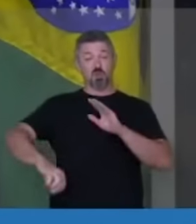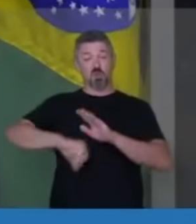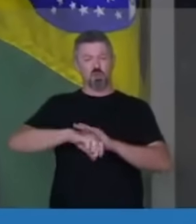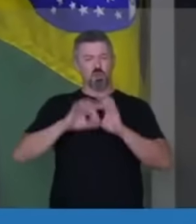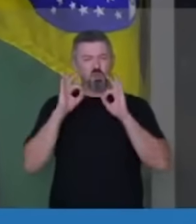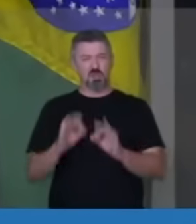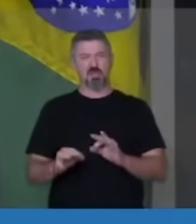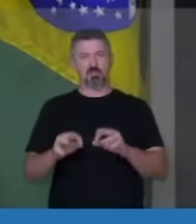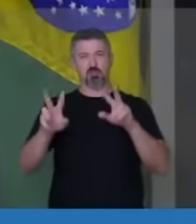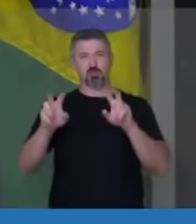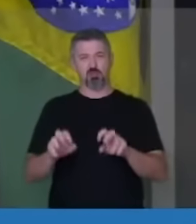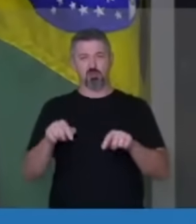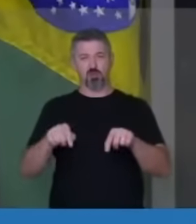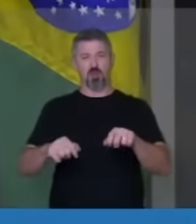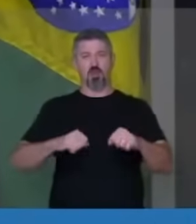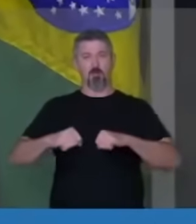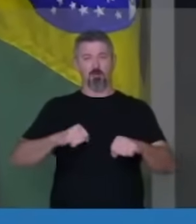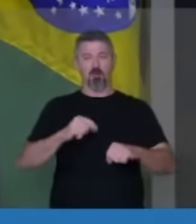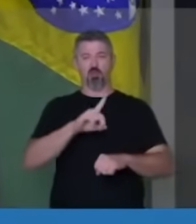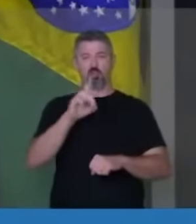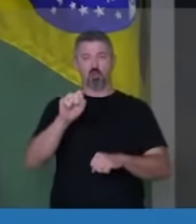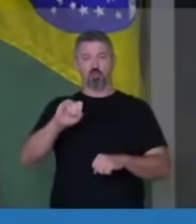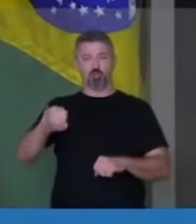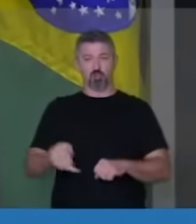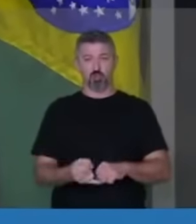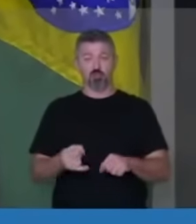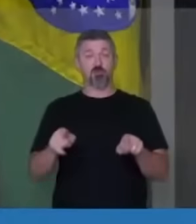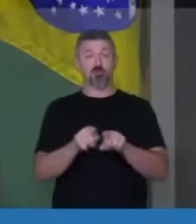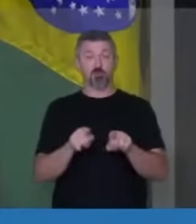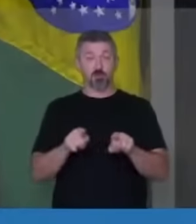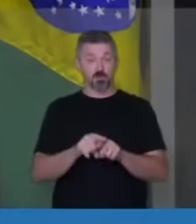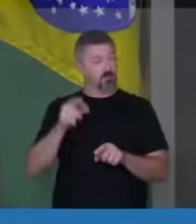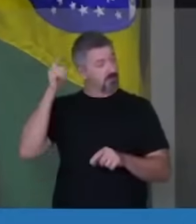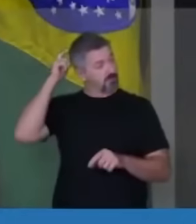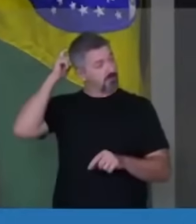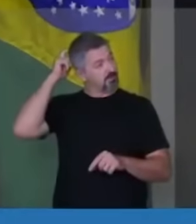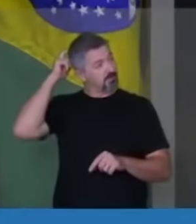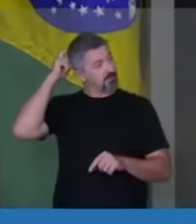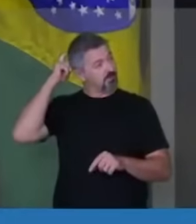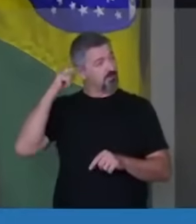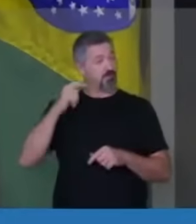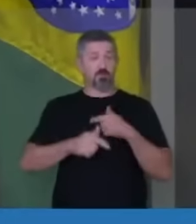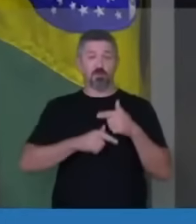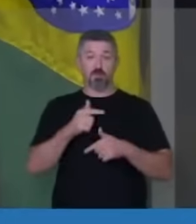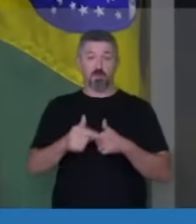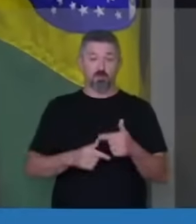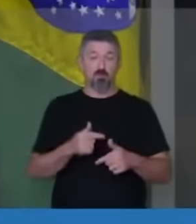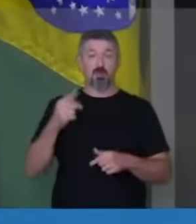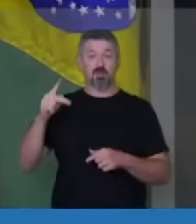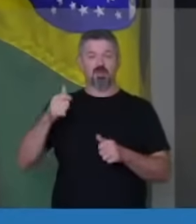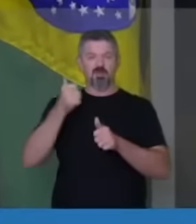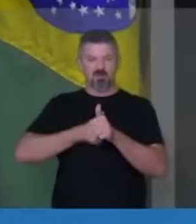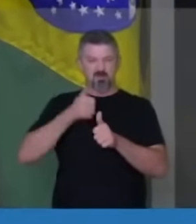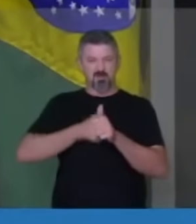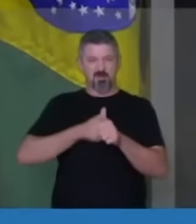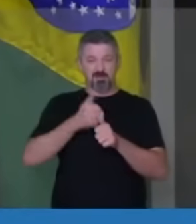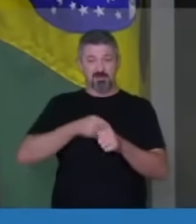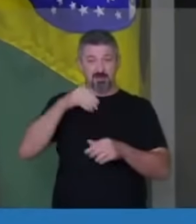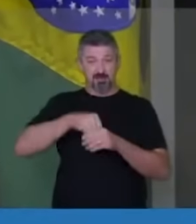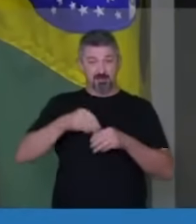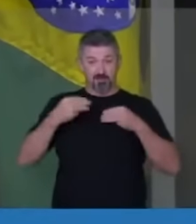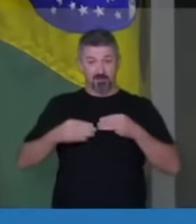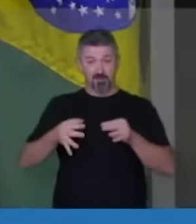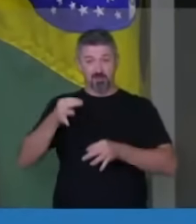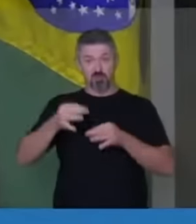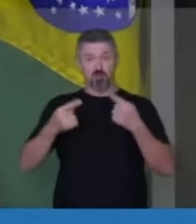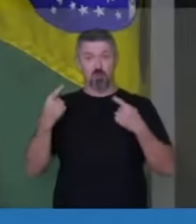criminosa em relação àqueles atos, ou ainda sobre a sua atuação de perseguição no Ministério da